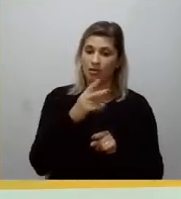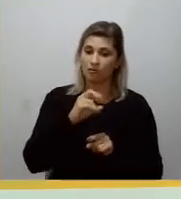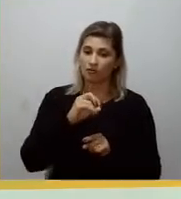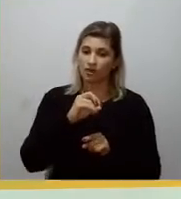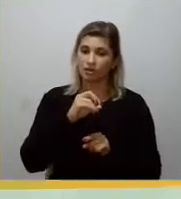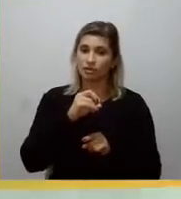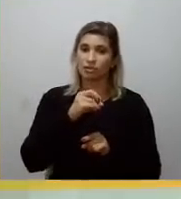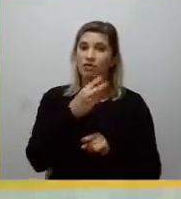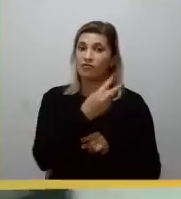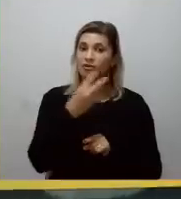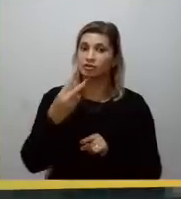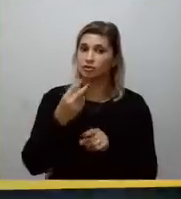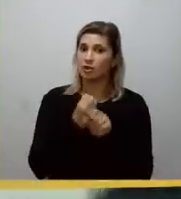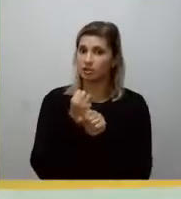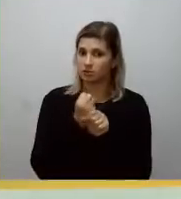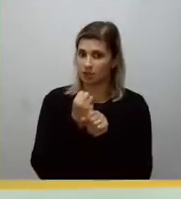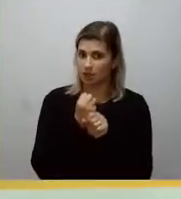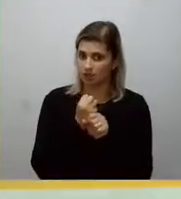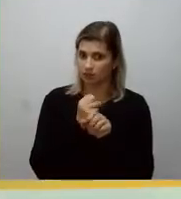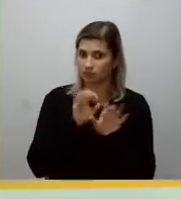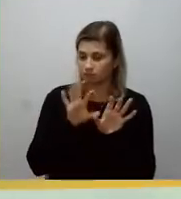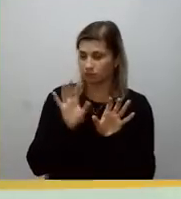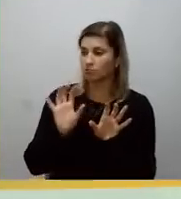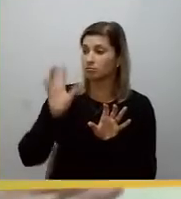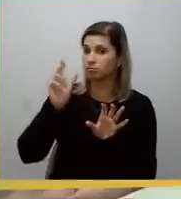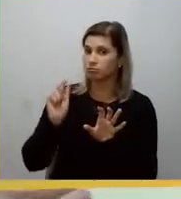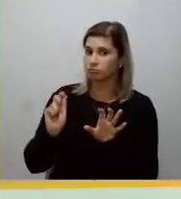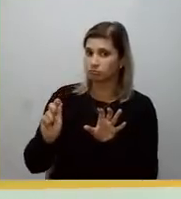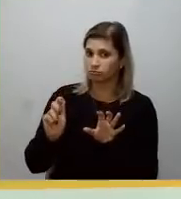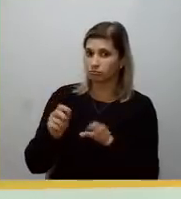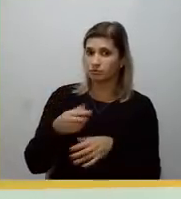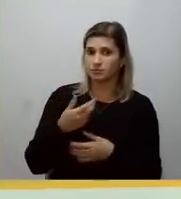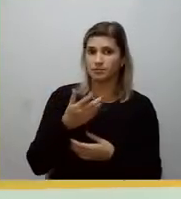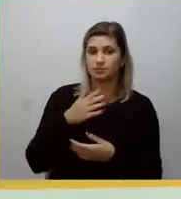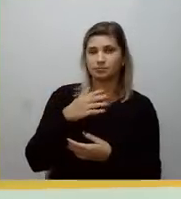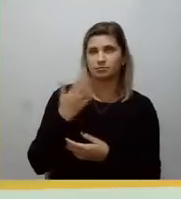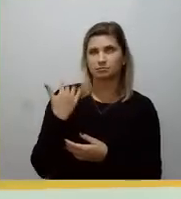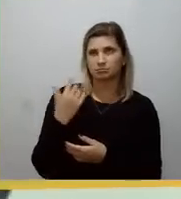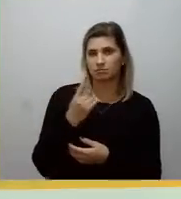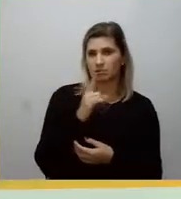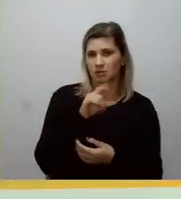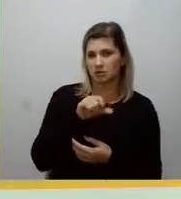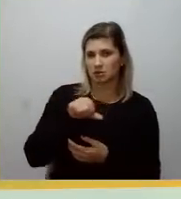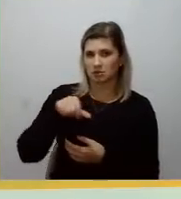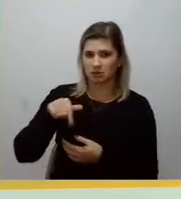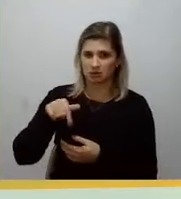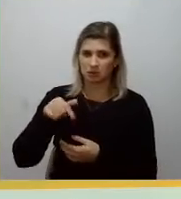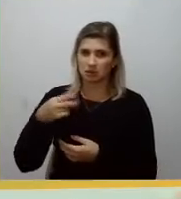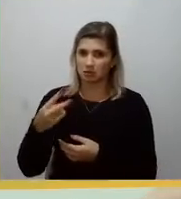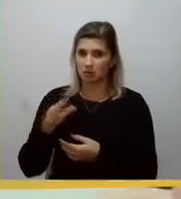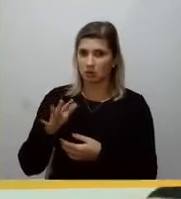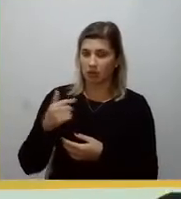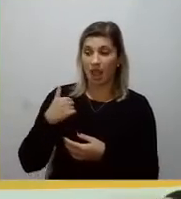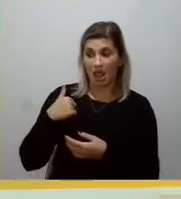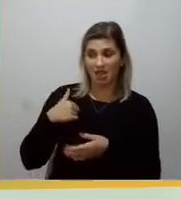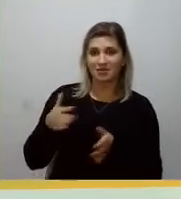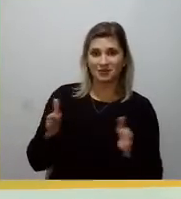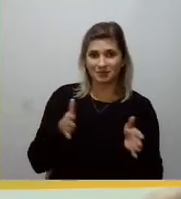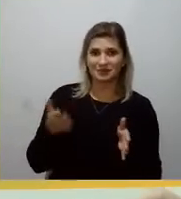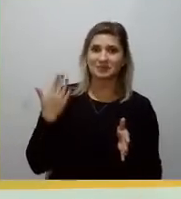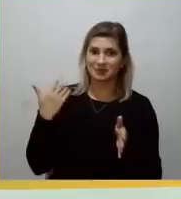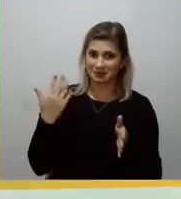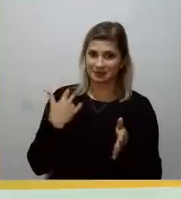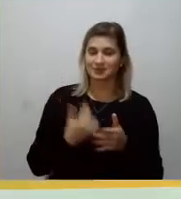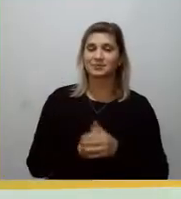1971, 72, eu não sei, mas o Sistema Municipal de Água e Esgoto, antigo SAMAI, eu sou desse tempo, ele tinha